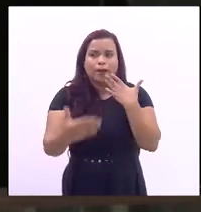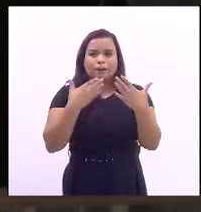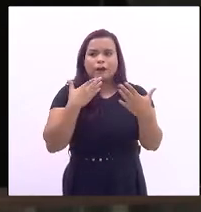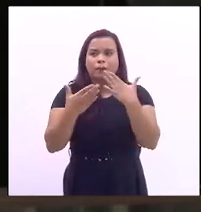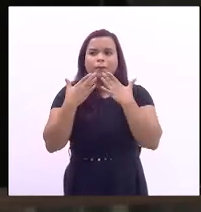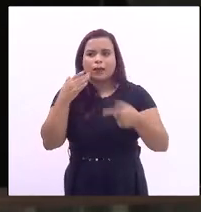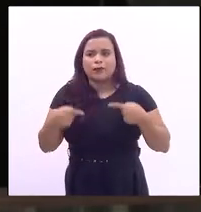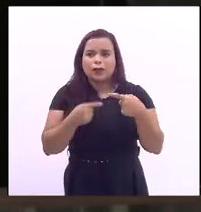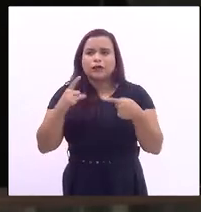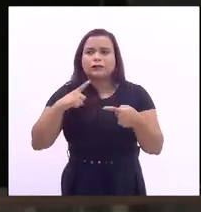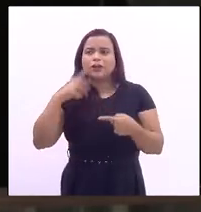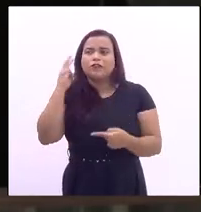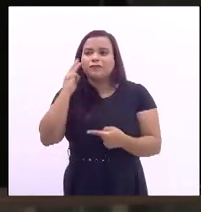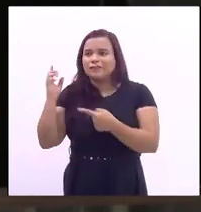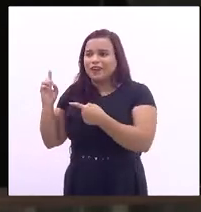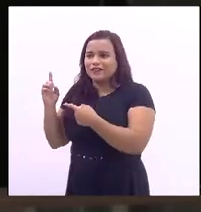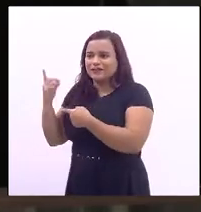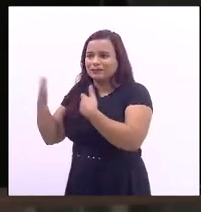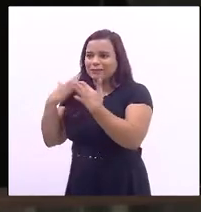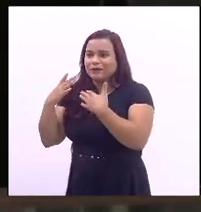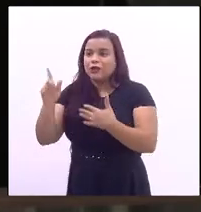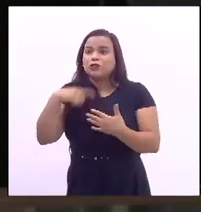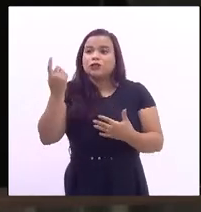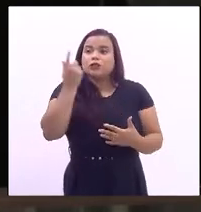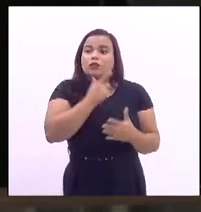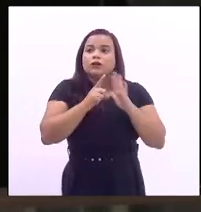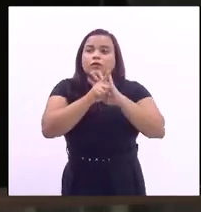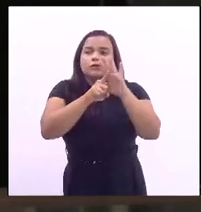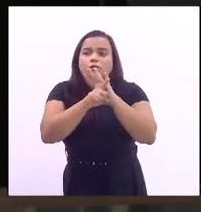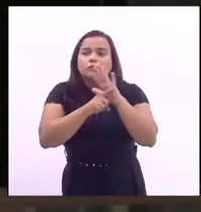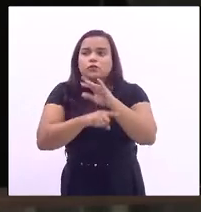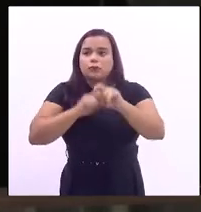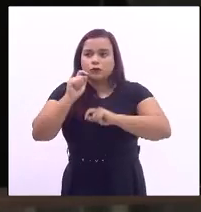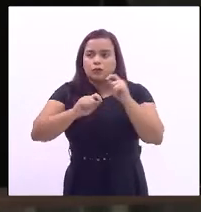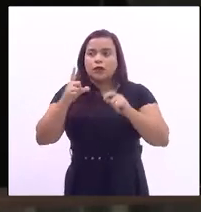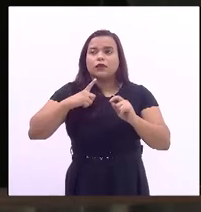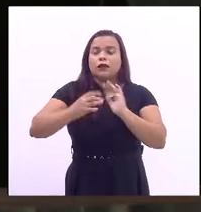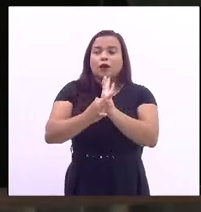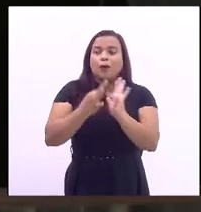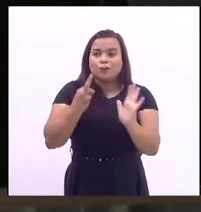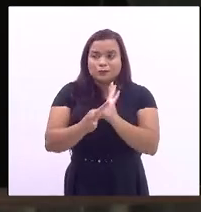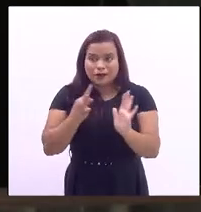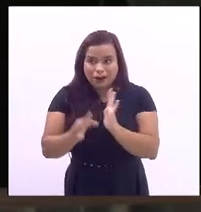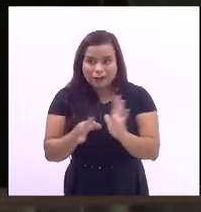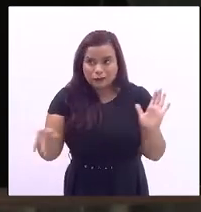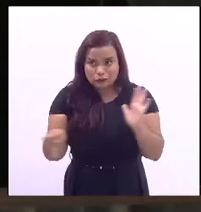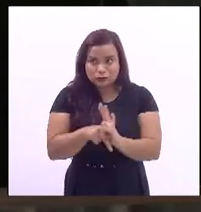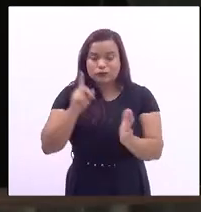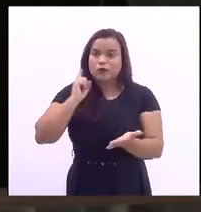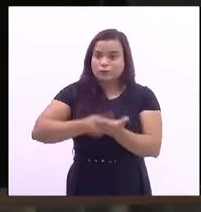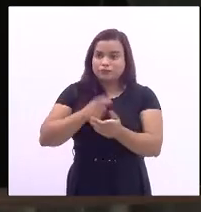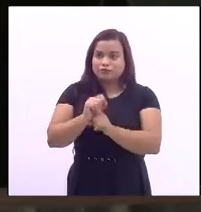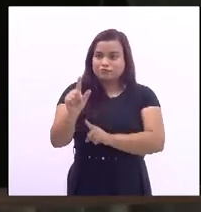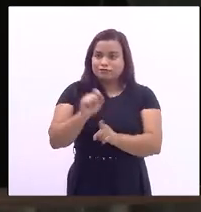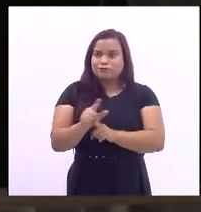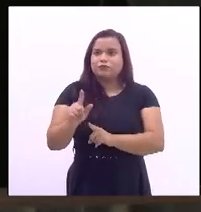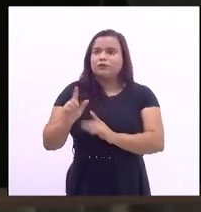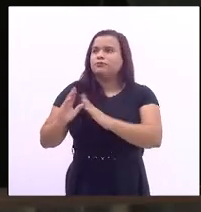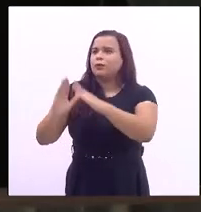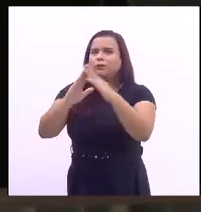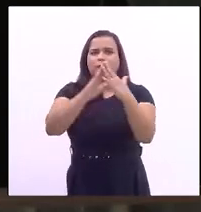Deputado waldeck a gente teve oportunidade de examinar né os a locação dos bens Imóveis